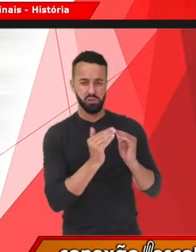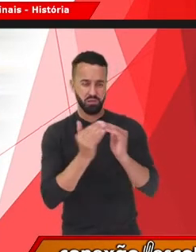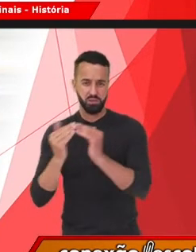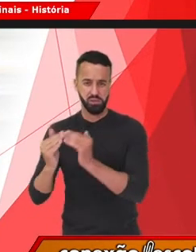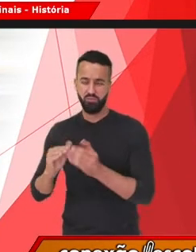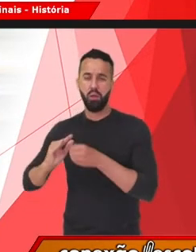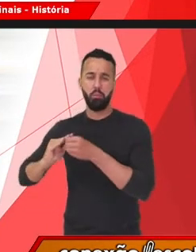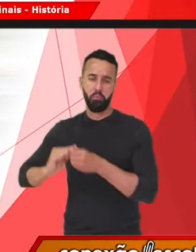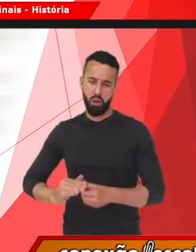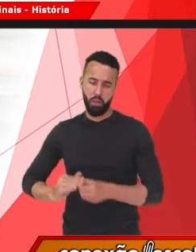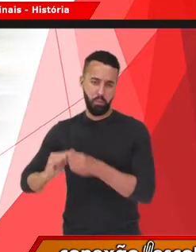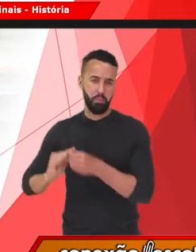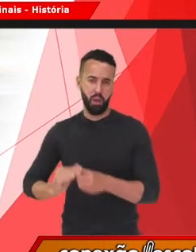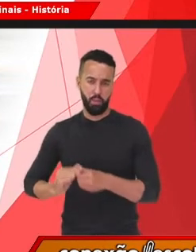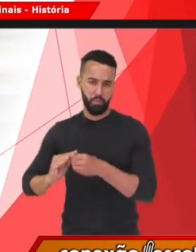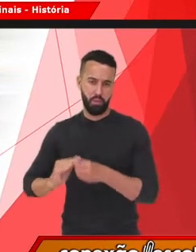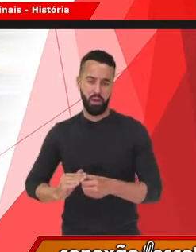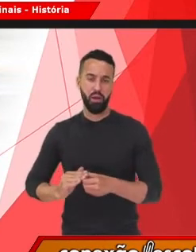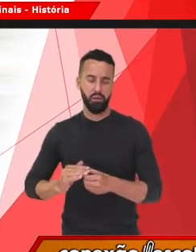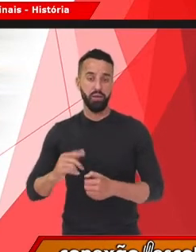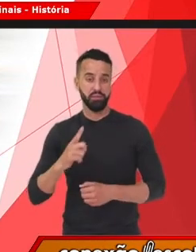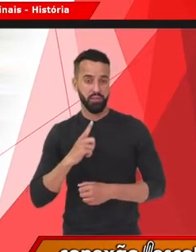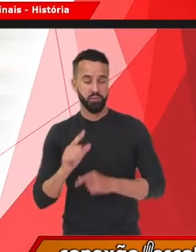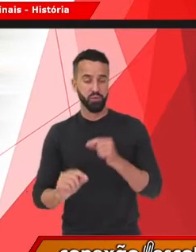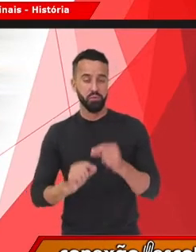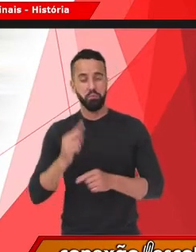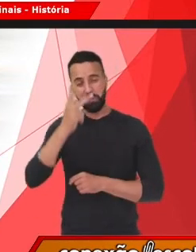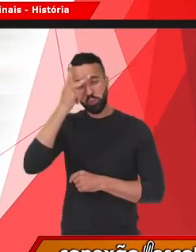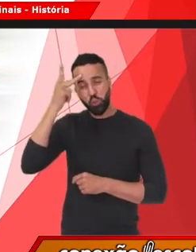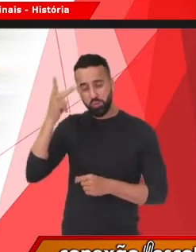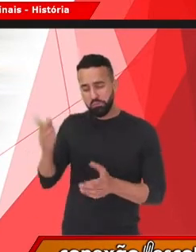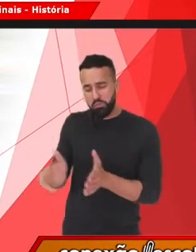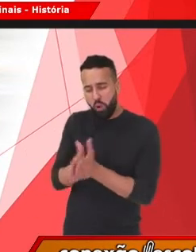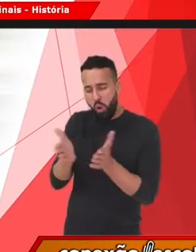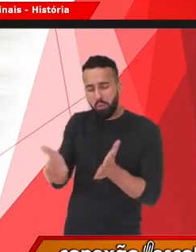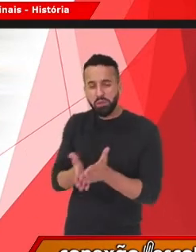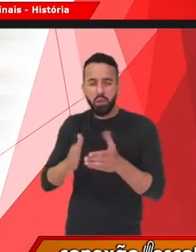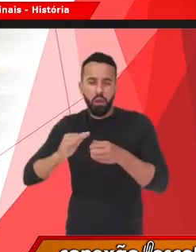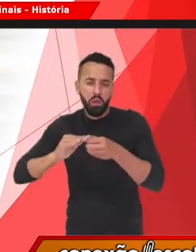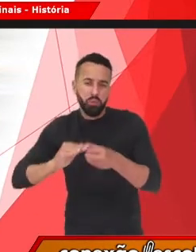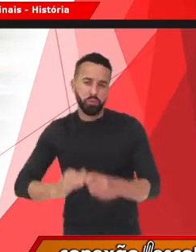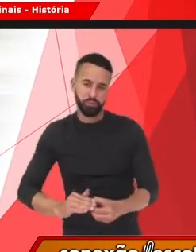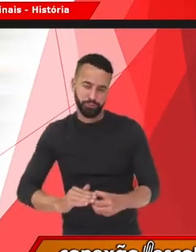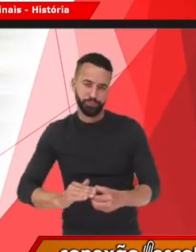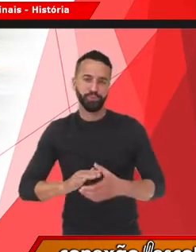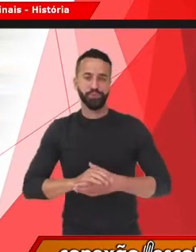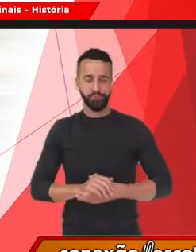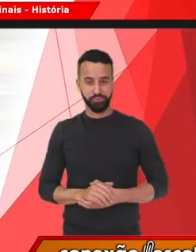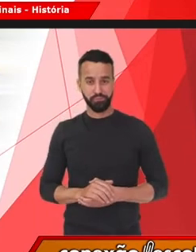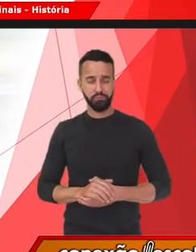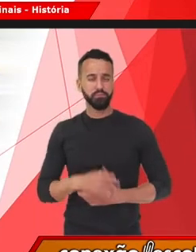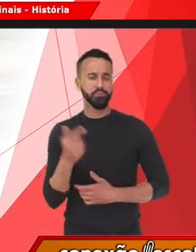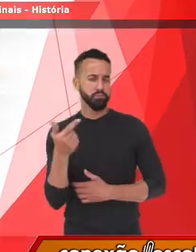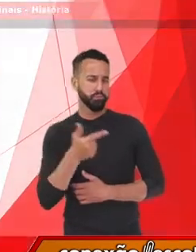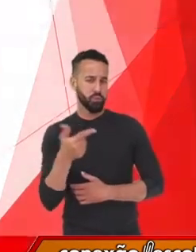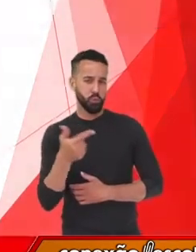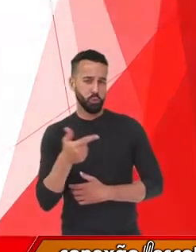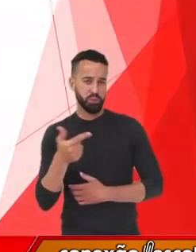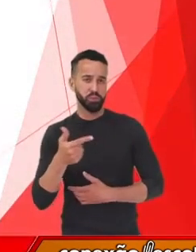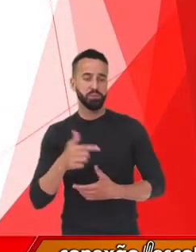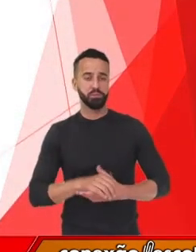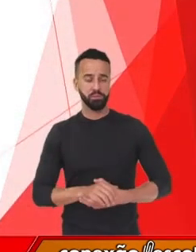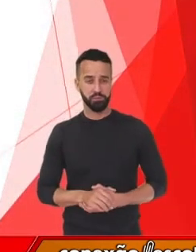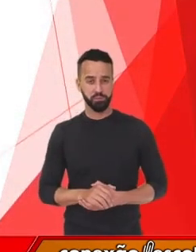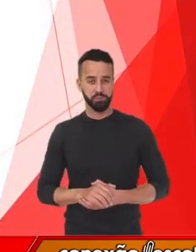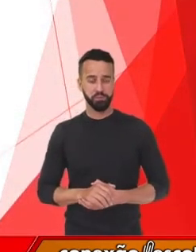exemplo simbolicamente das pessoas mais pobres. Nessa segunda parte, nós temos